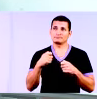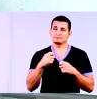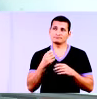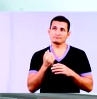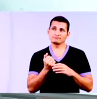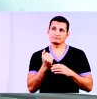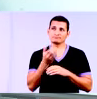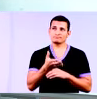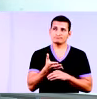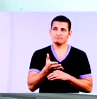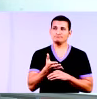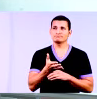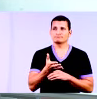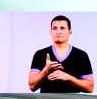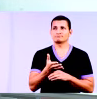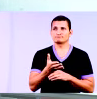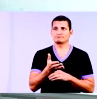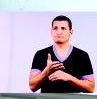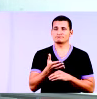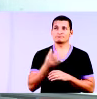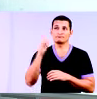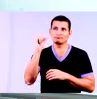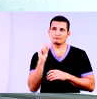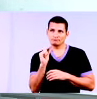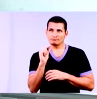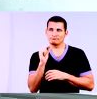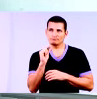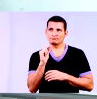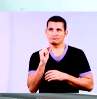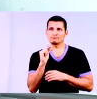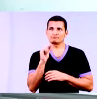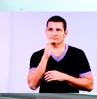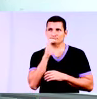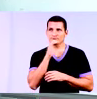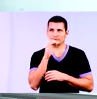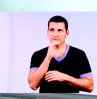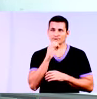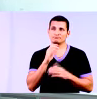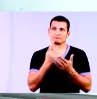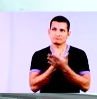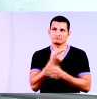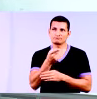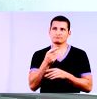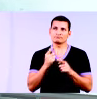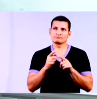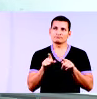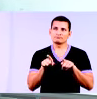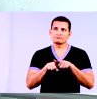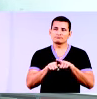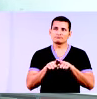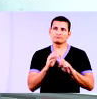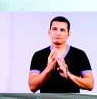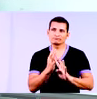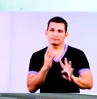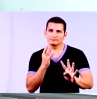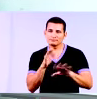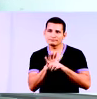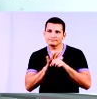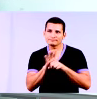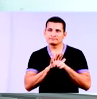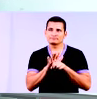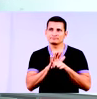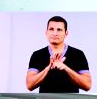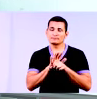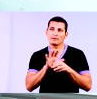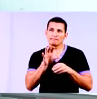cai de 10 pistas para 2. Então acontece uma fila ali dentro para ir buscar e deixar as coisas na memória RAM. Então o que